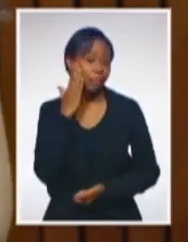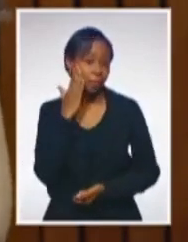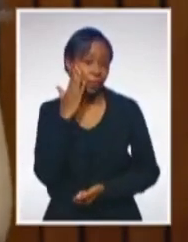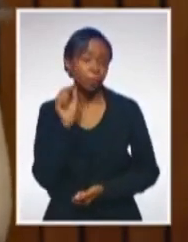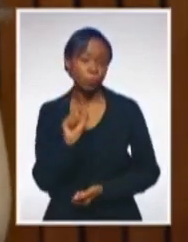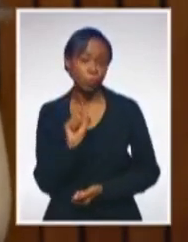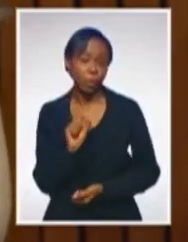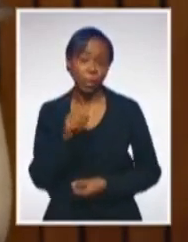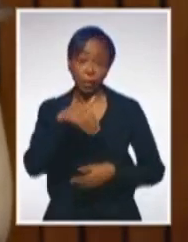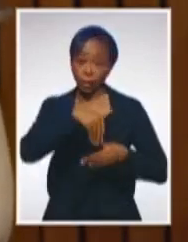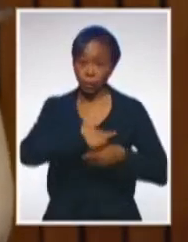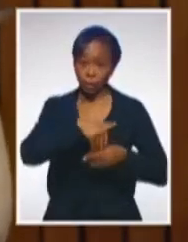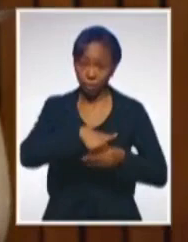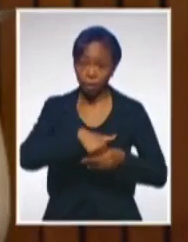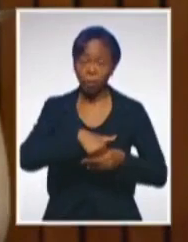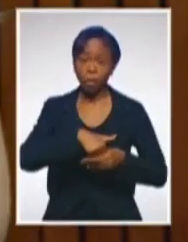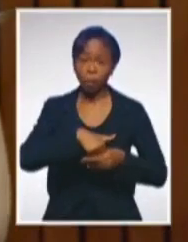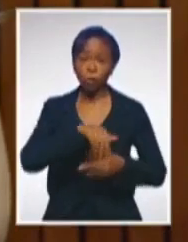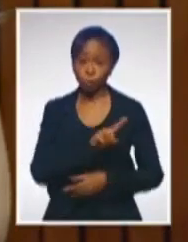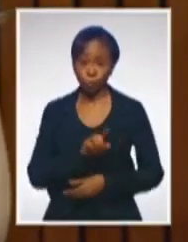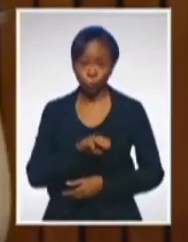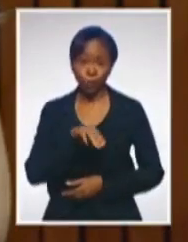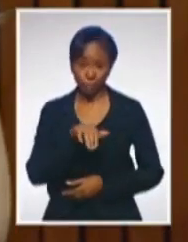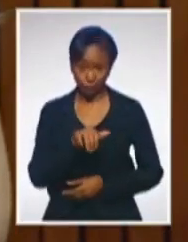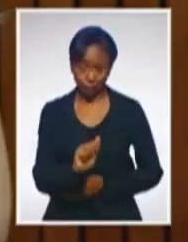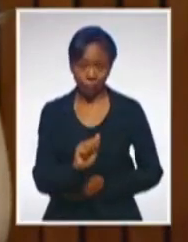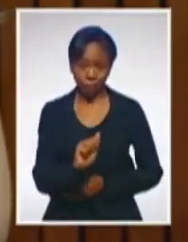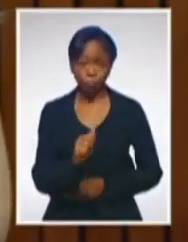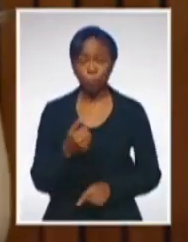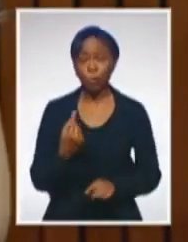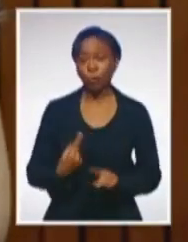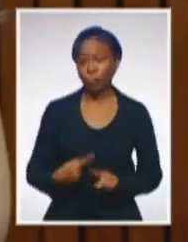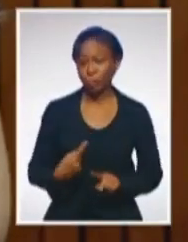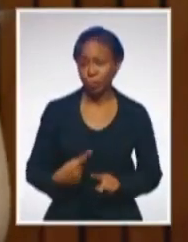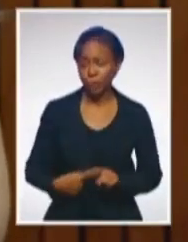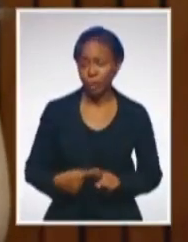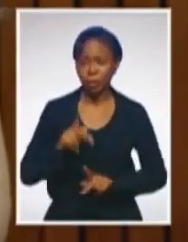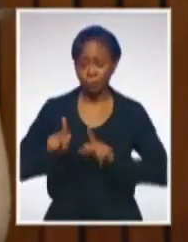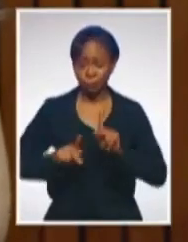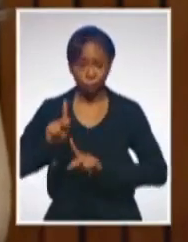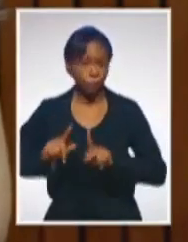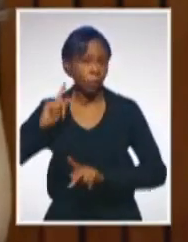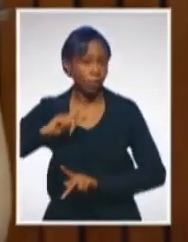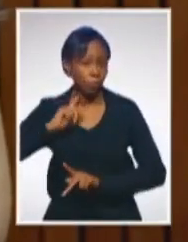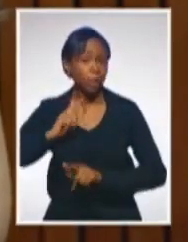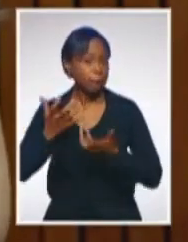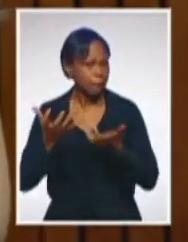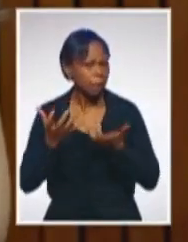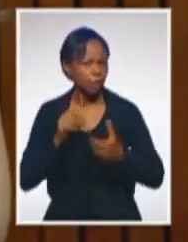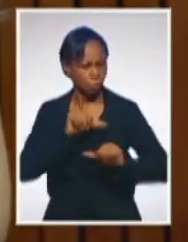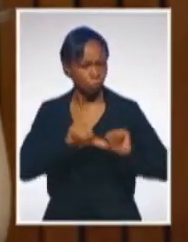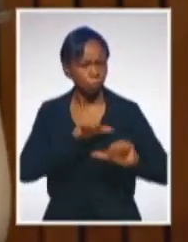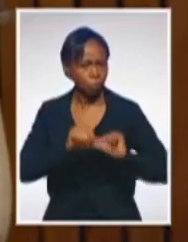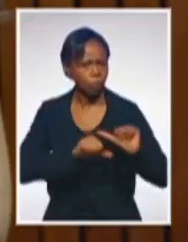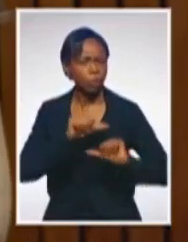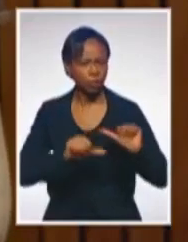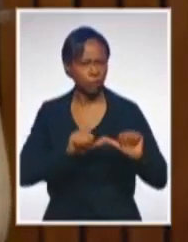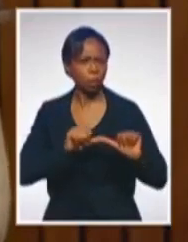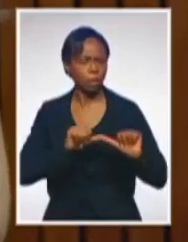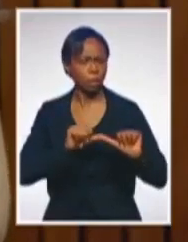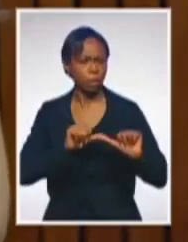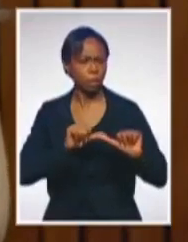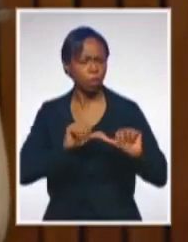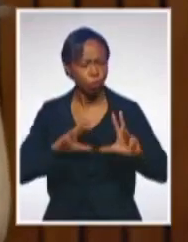como uma necessidade dos mineiros de mudança e de união de todos os poderes para a gente conseguir, de fato,